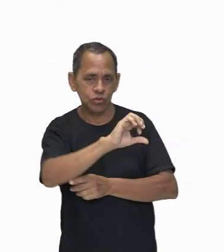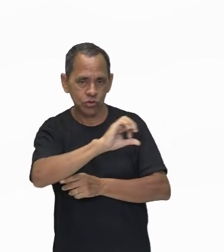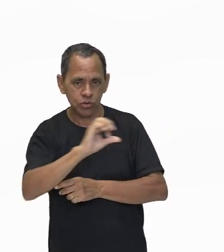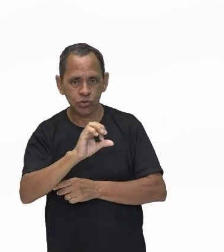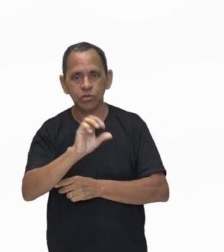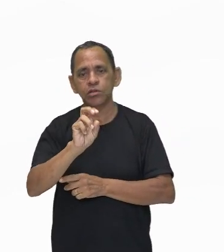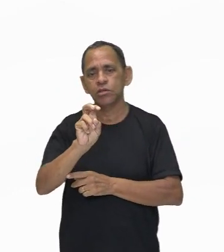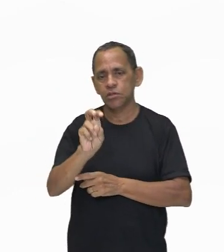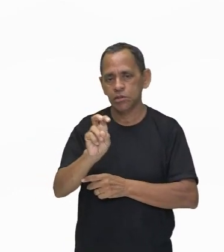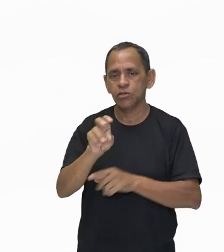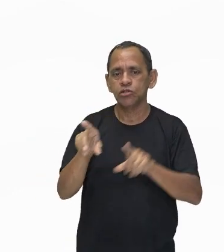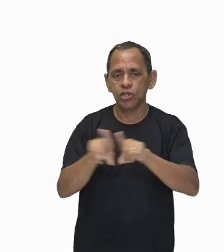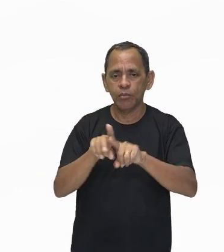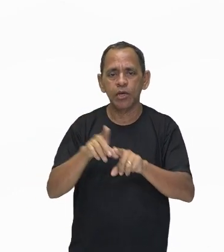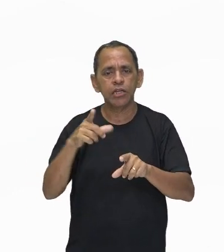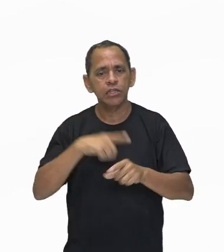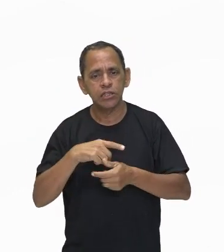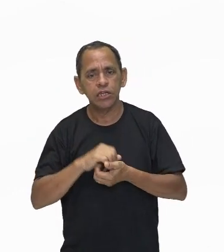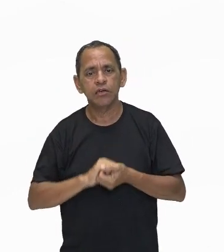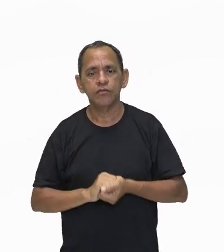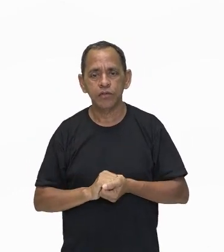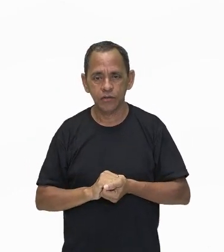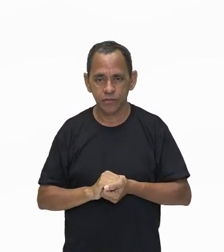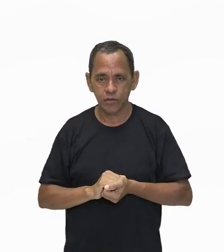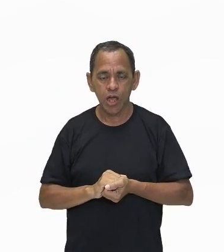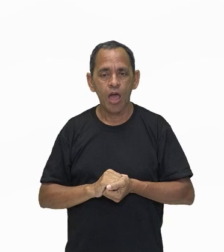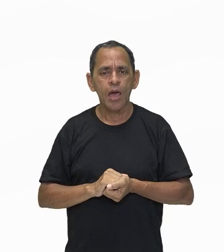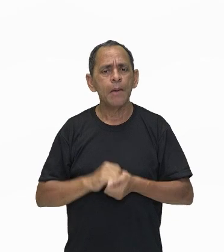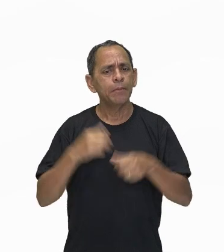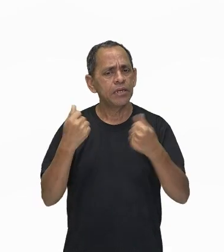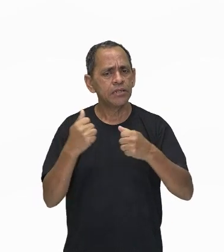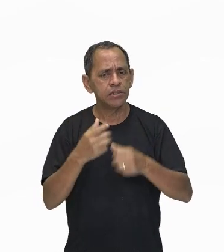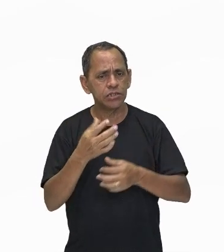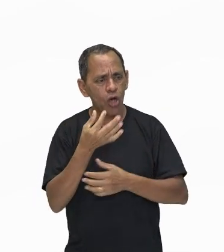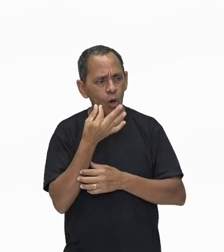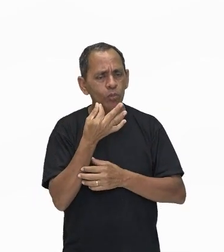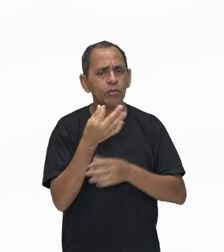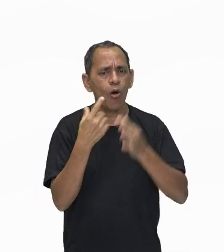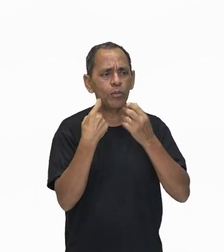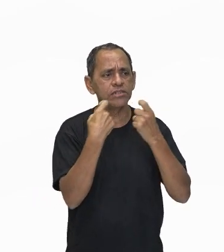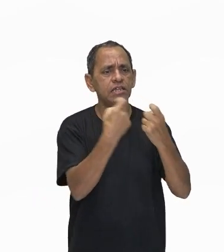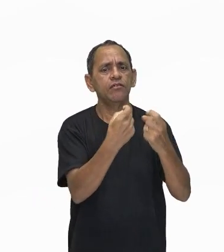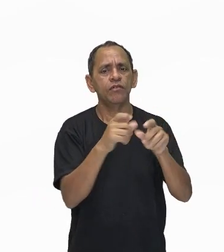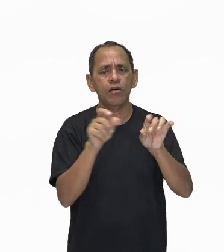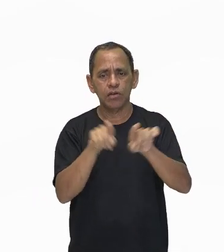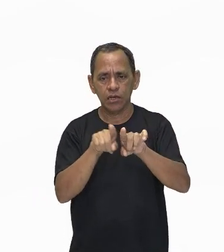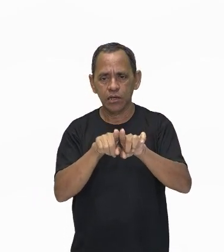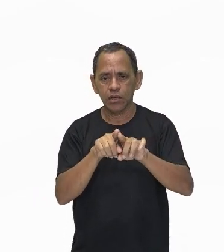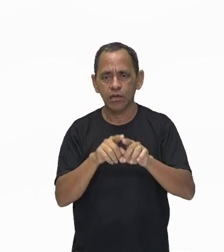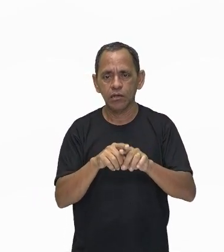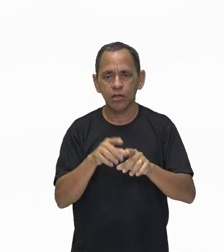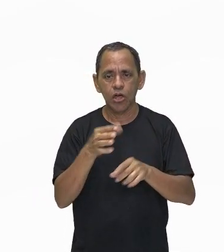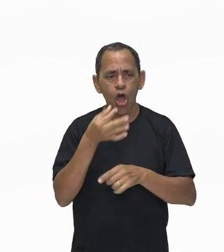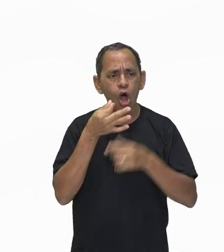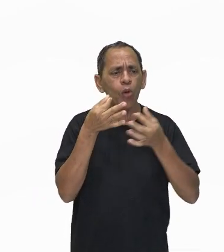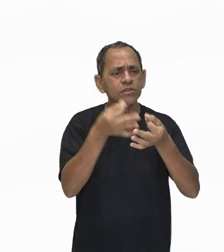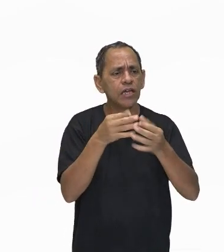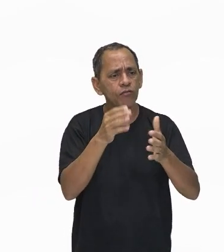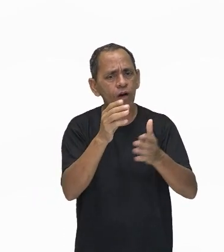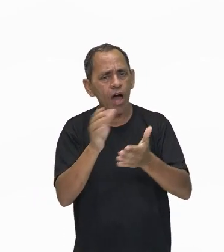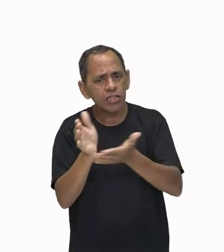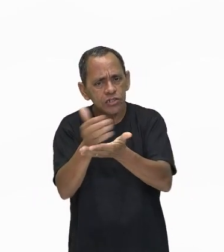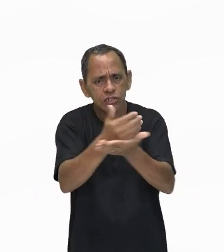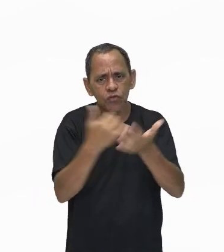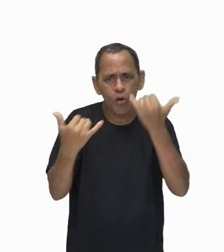1995. E a gente precisa, então, observar muito bem esses dados de homicídios no Brasil. Por quê? Porque, às vezes,